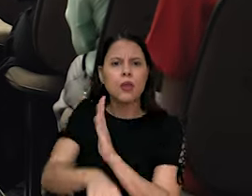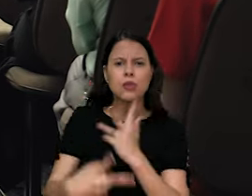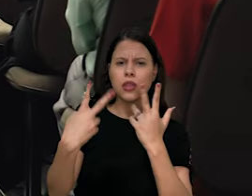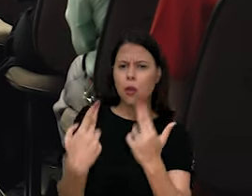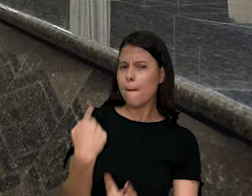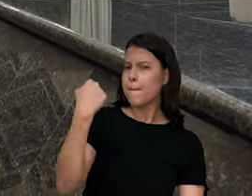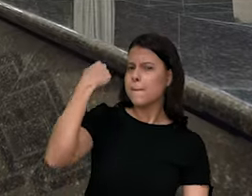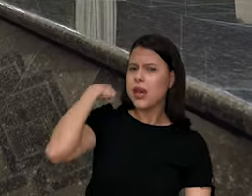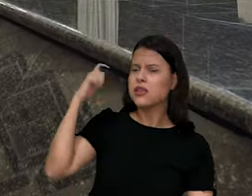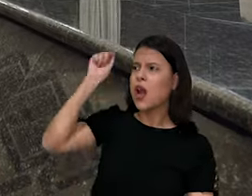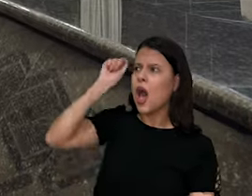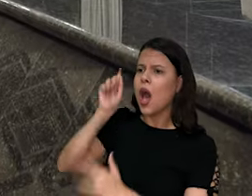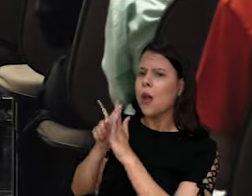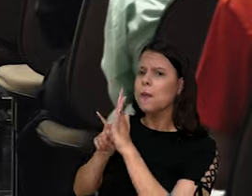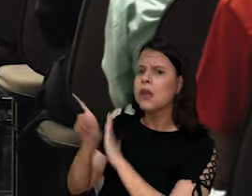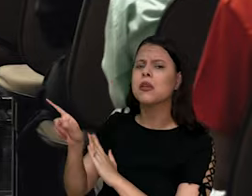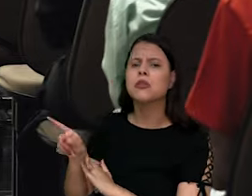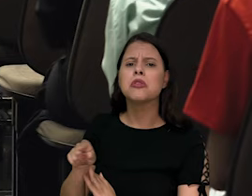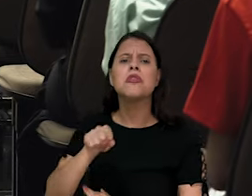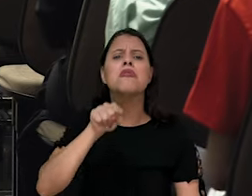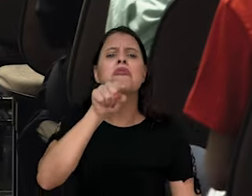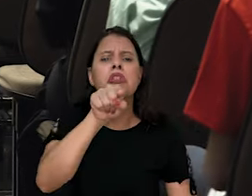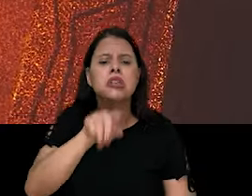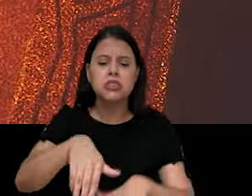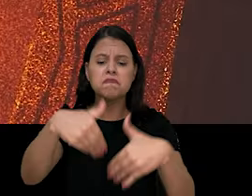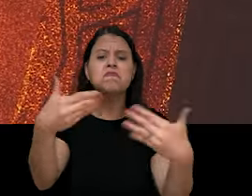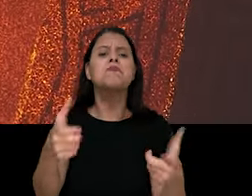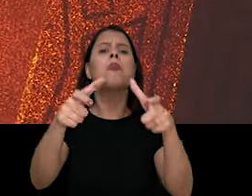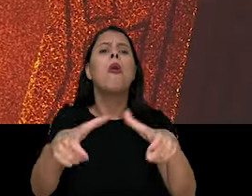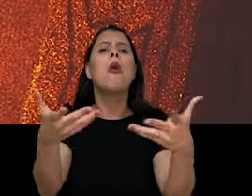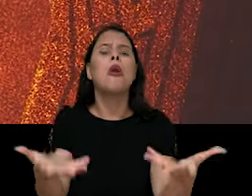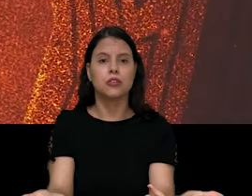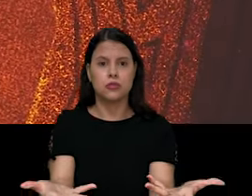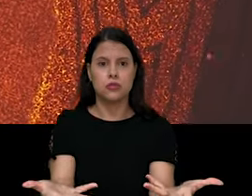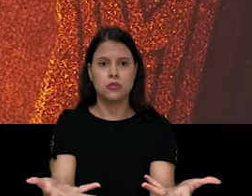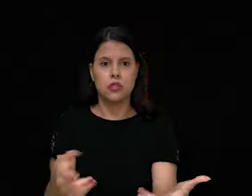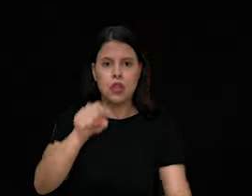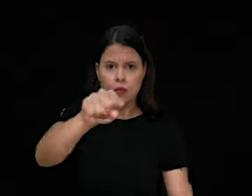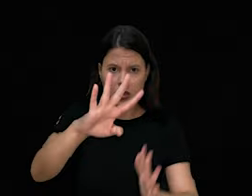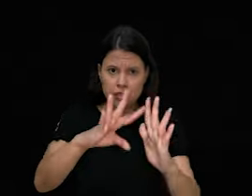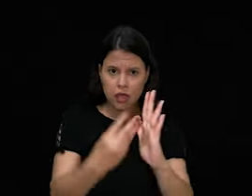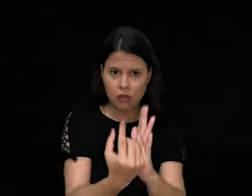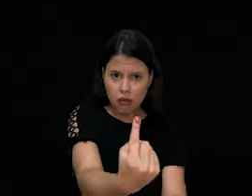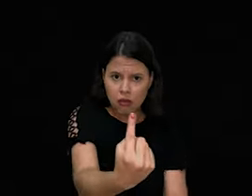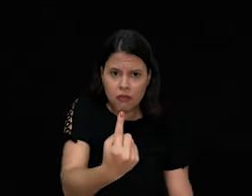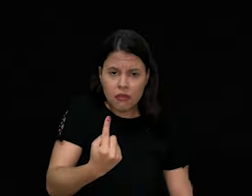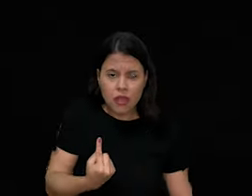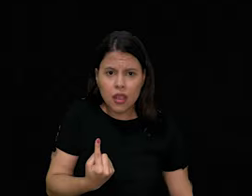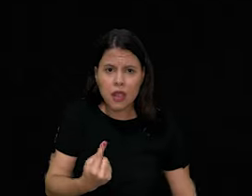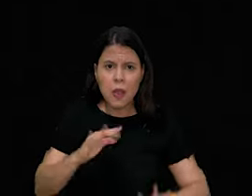você na igreja é a pergunta que ele fez para Adão no jardim. Onde você está? Você está na